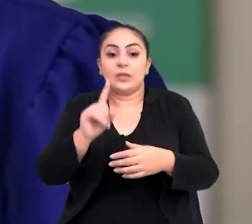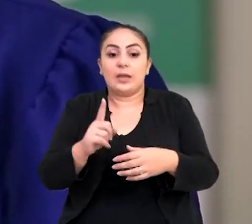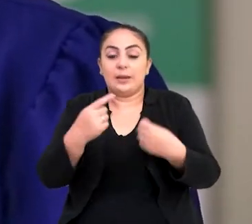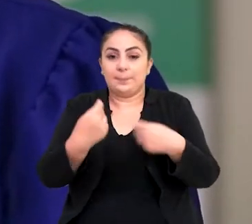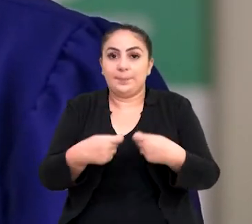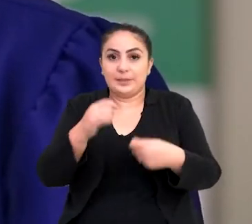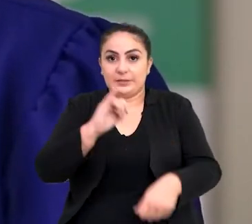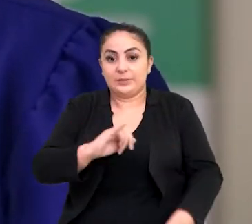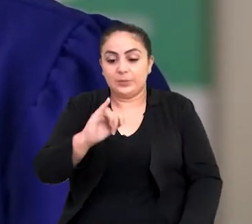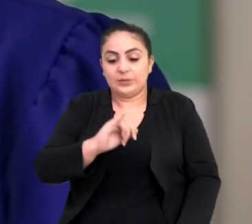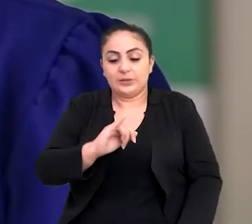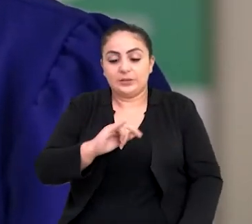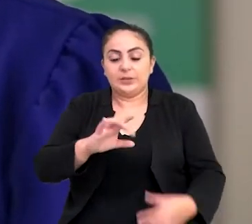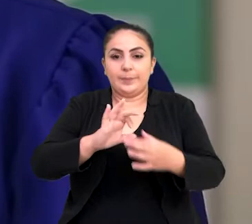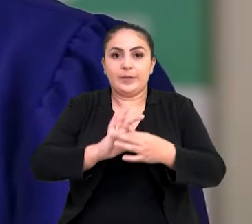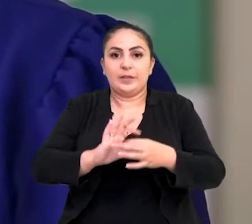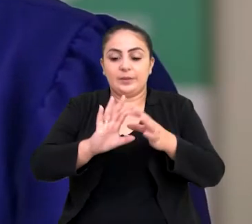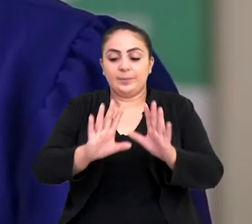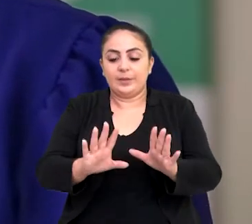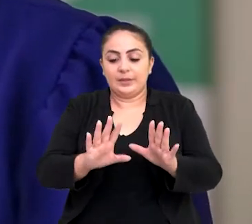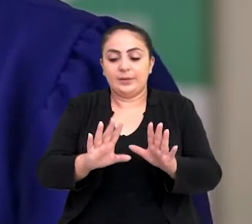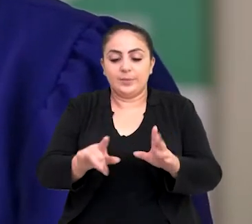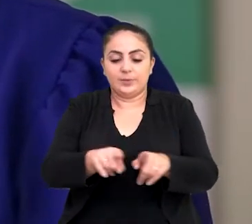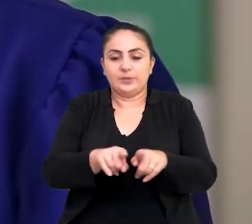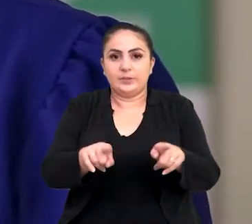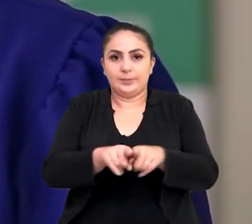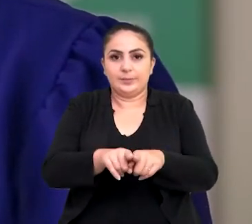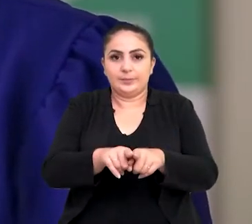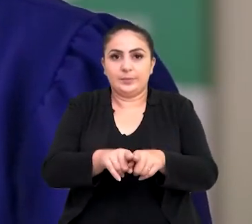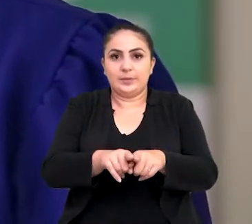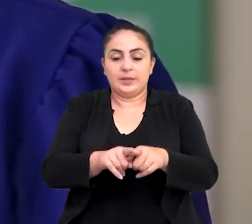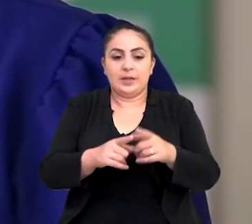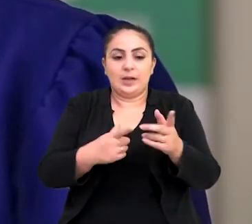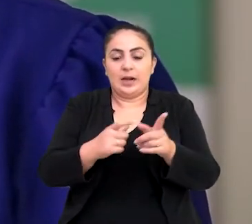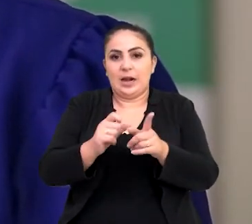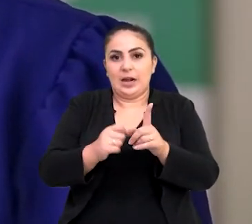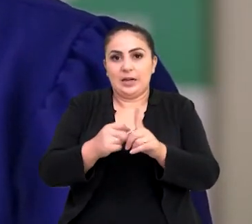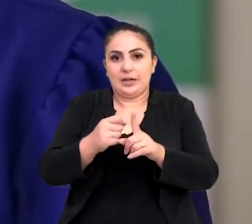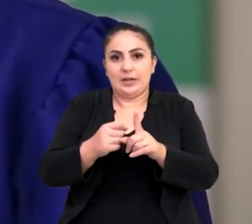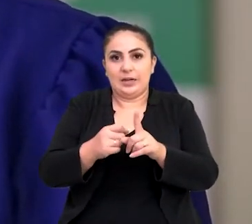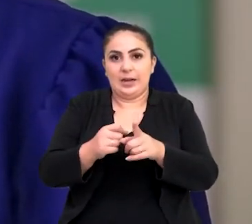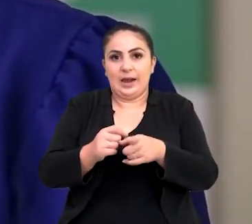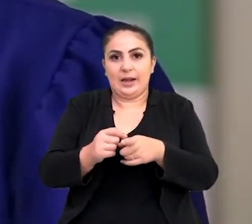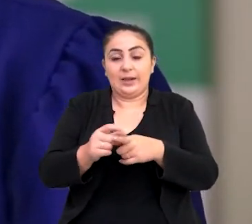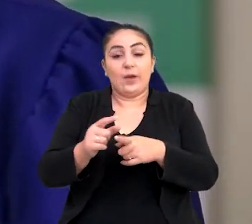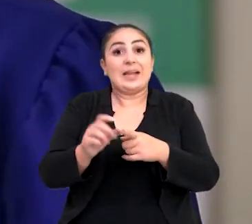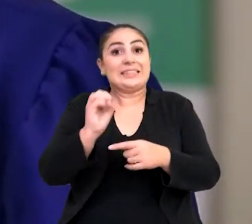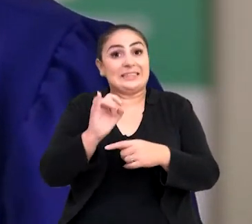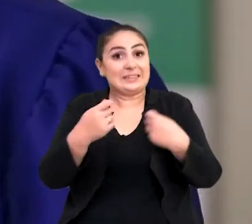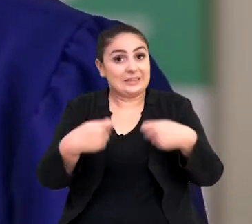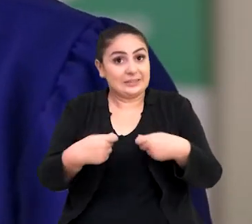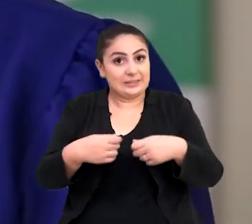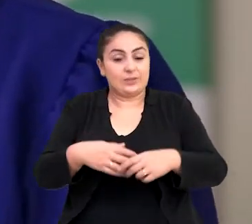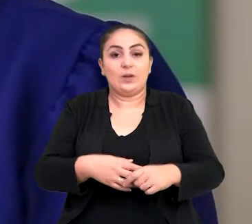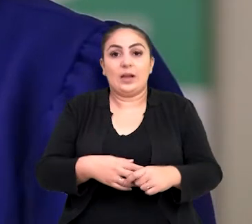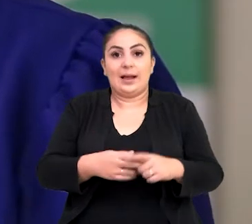será necessário. E autorizamos ainda a locação, se for necessário.